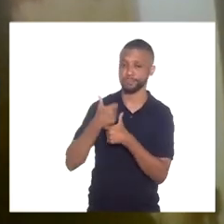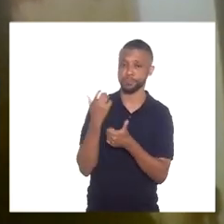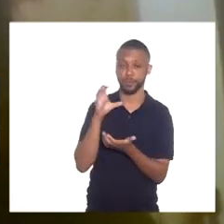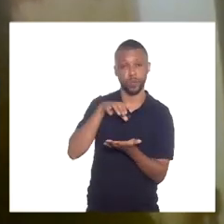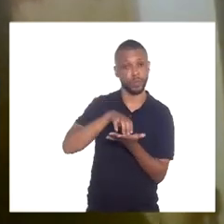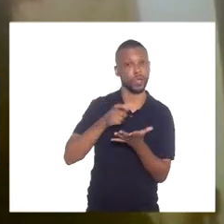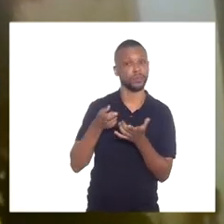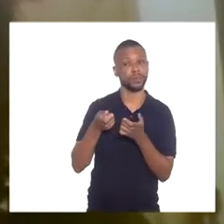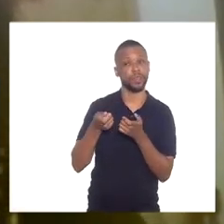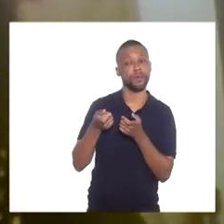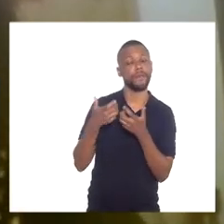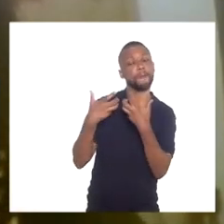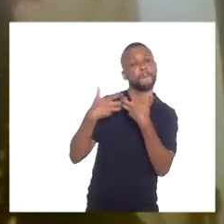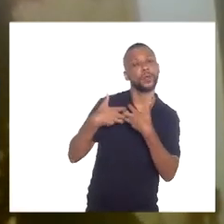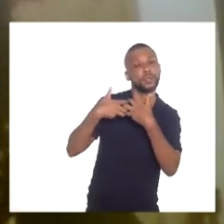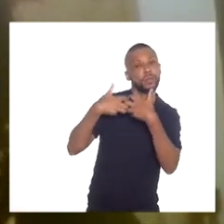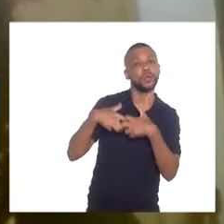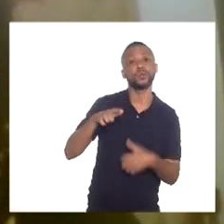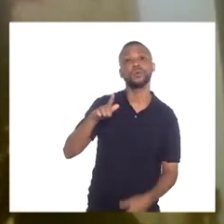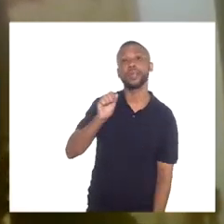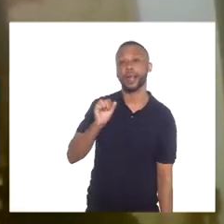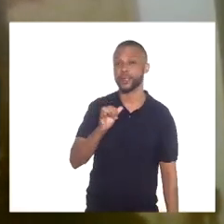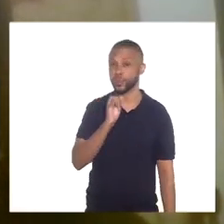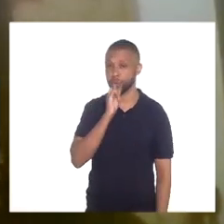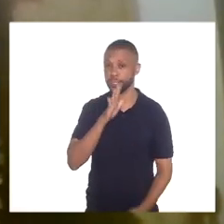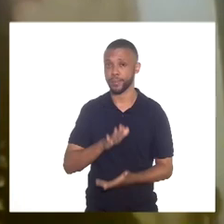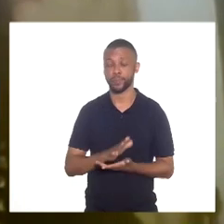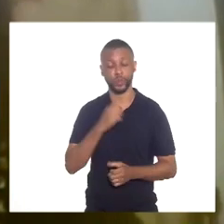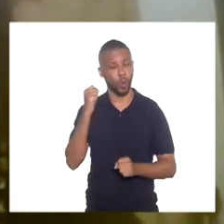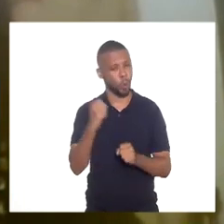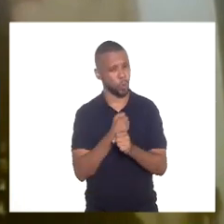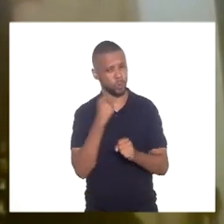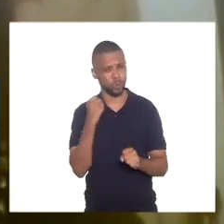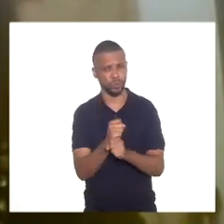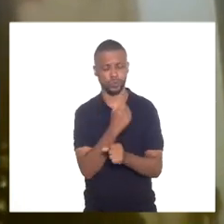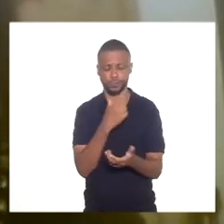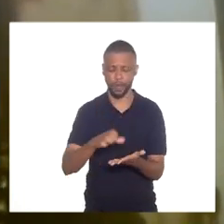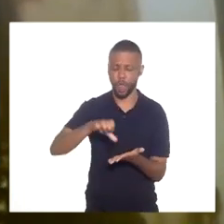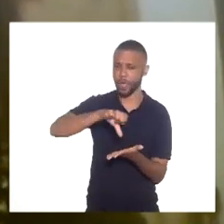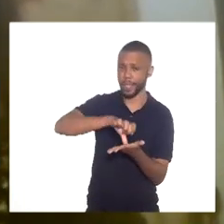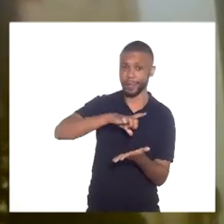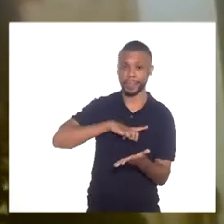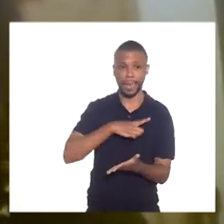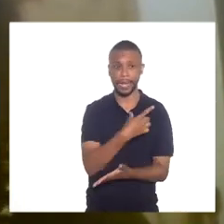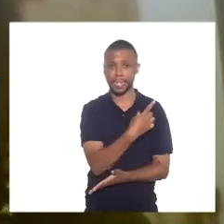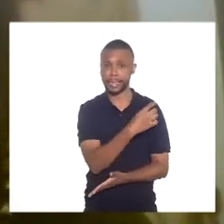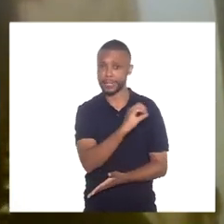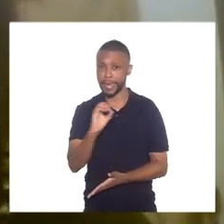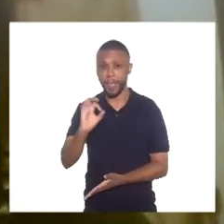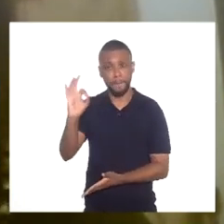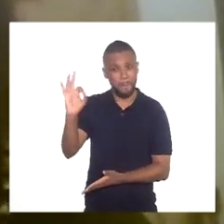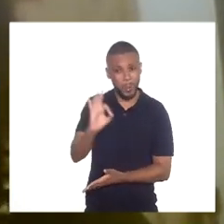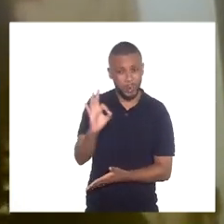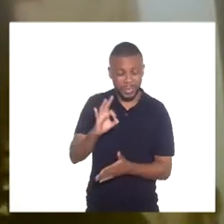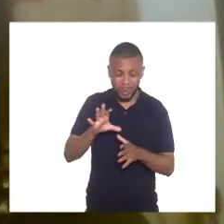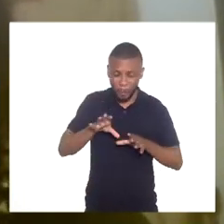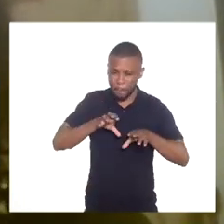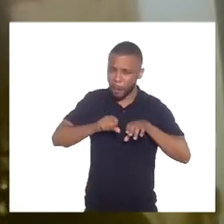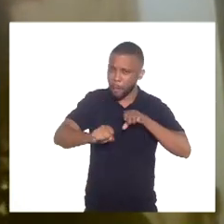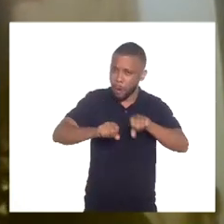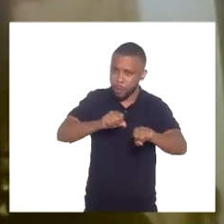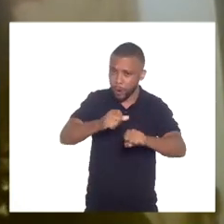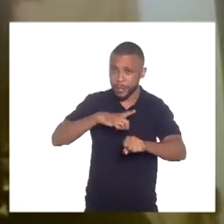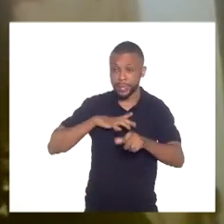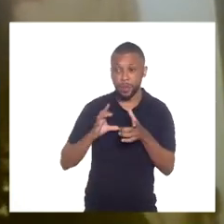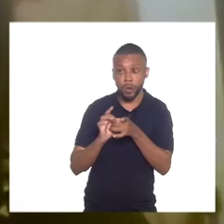gás natural. Porque se eu construo a minha unidade e a minha unidade está 100% tomada, ainda que haja livre acesso,